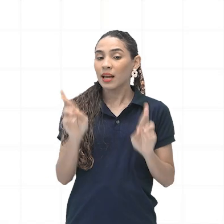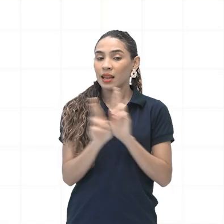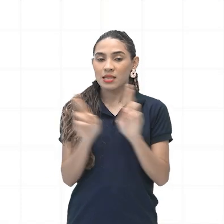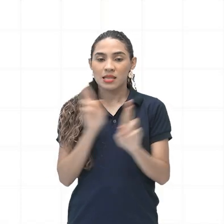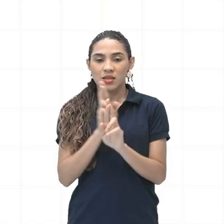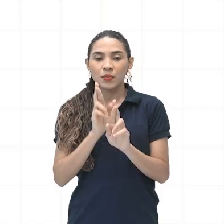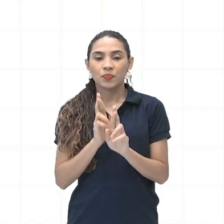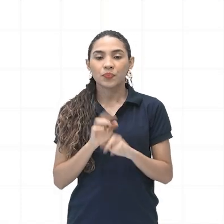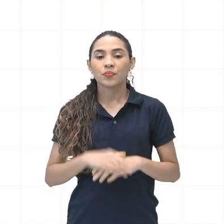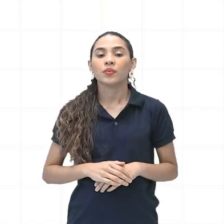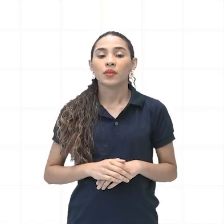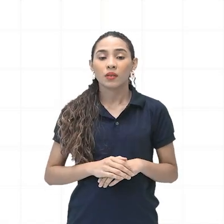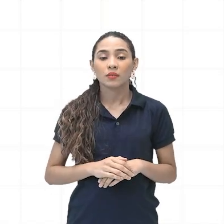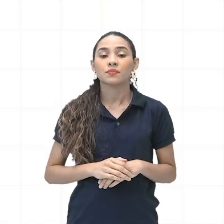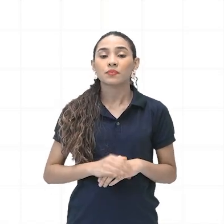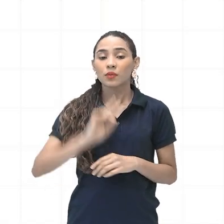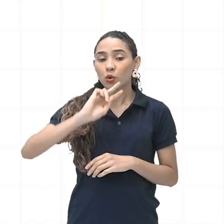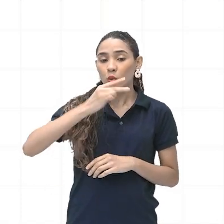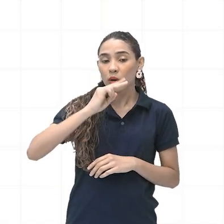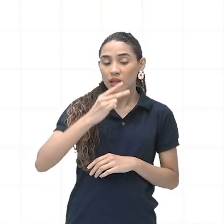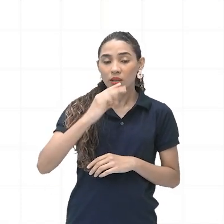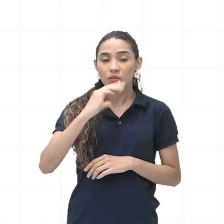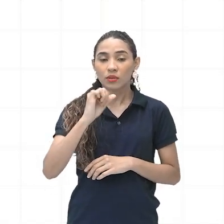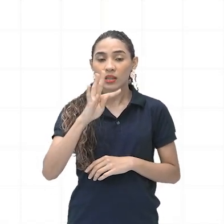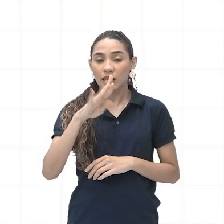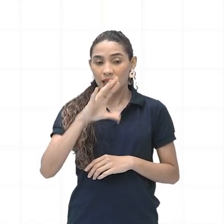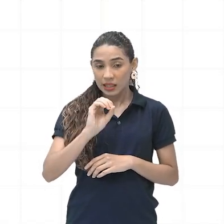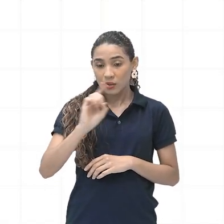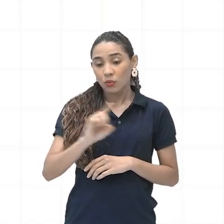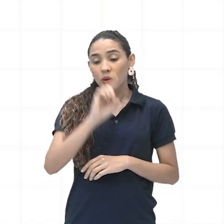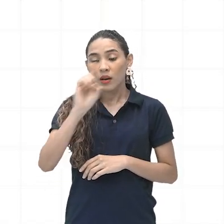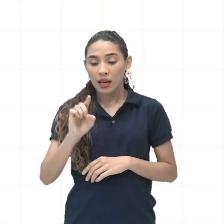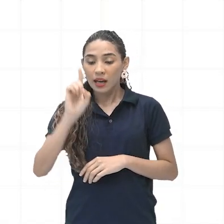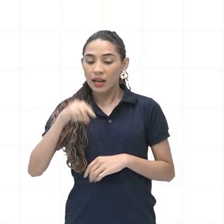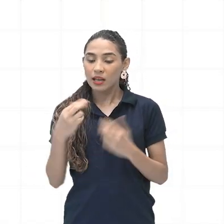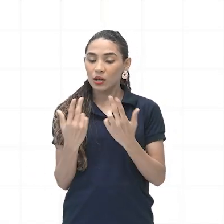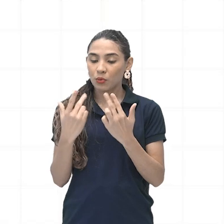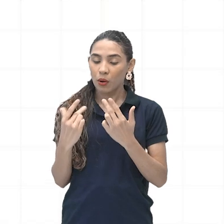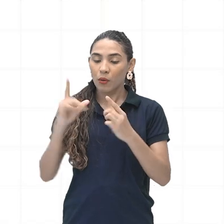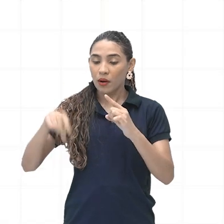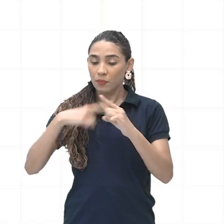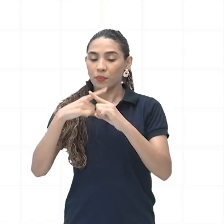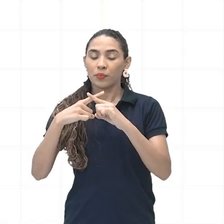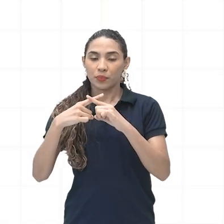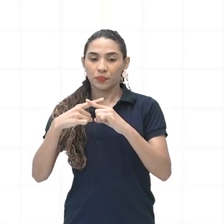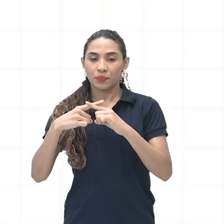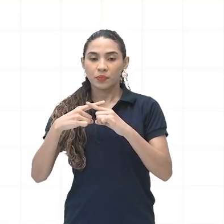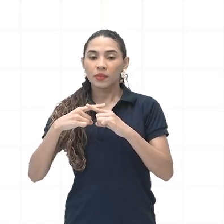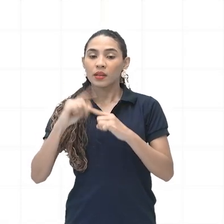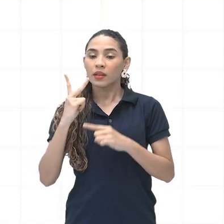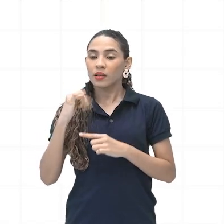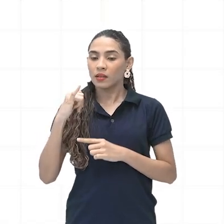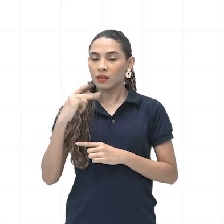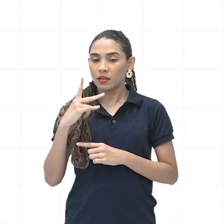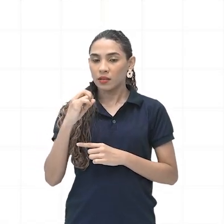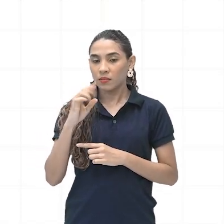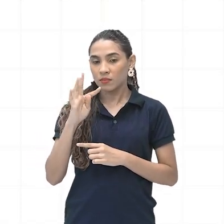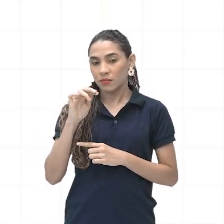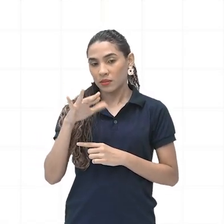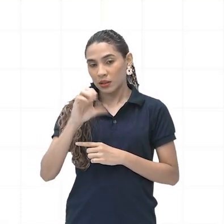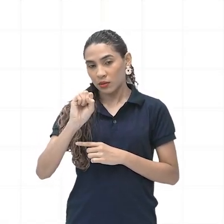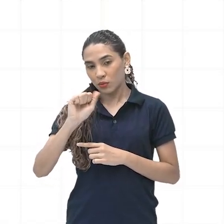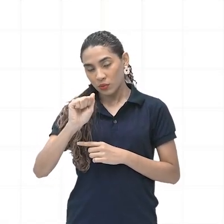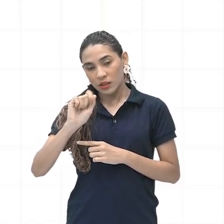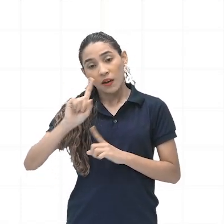relação, que o quadrado do cateto é igual ao produto da hipotenusa vezes a projeção